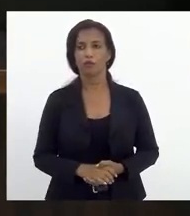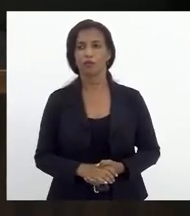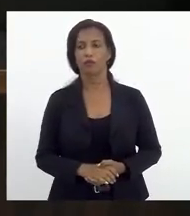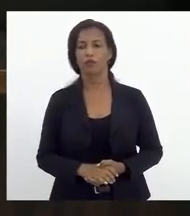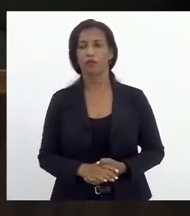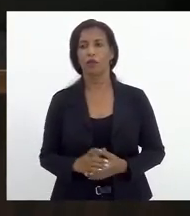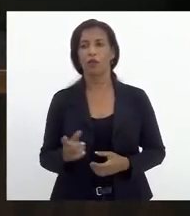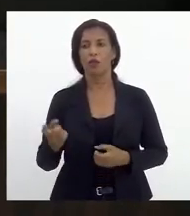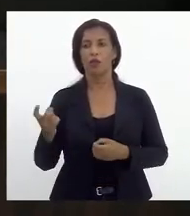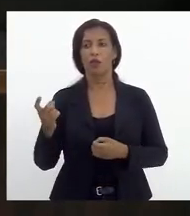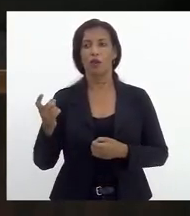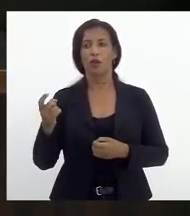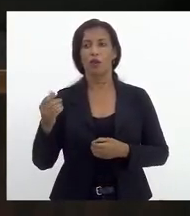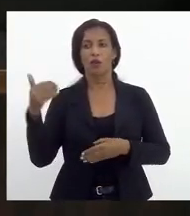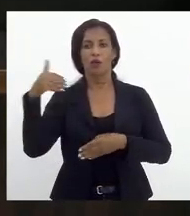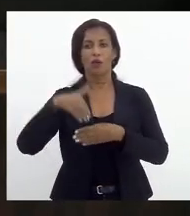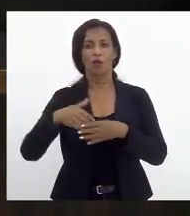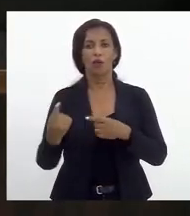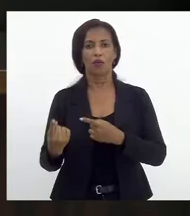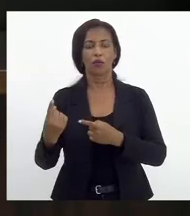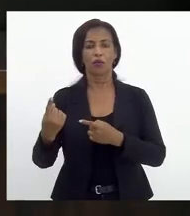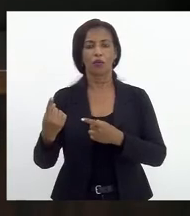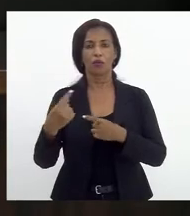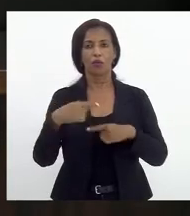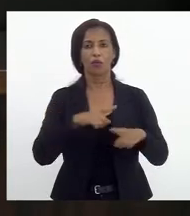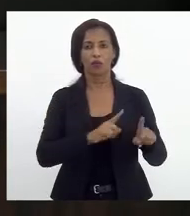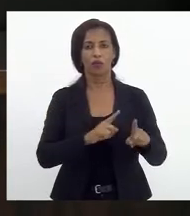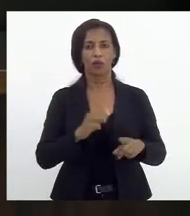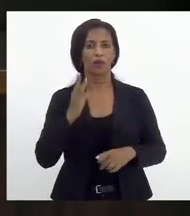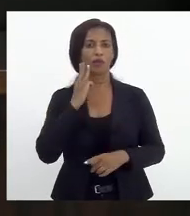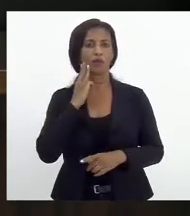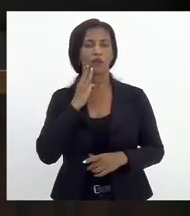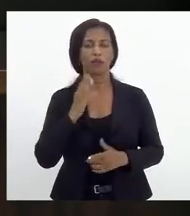Voto contrário, deputado Valdec.